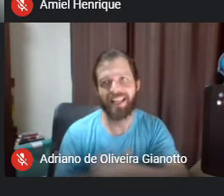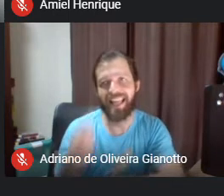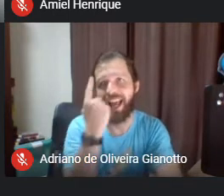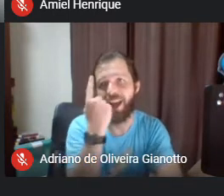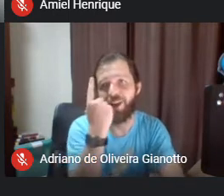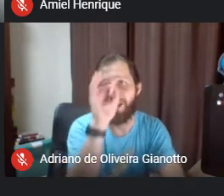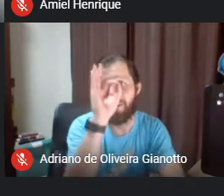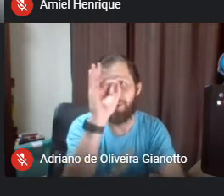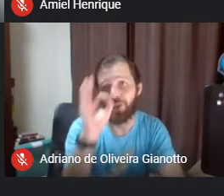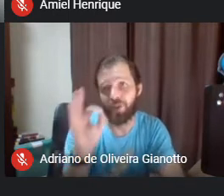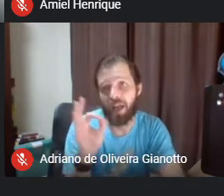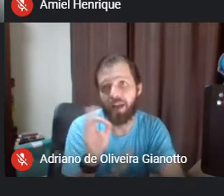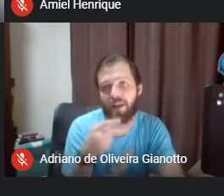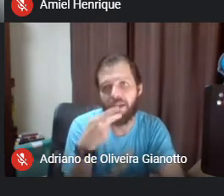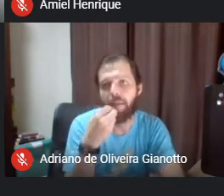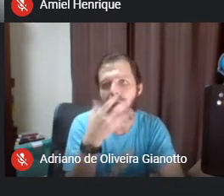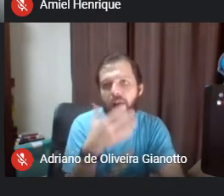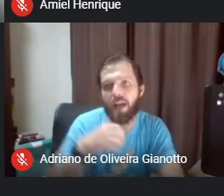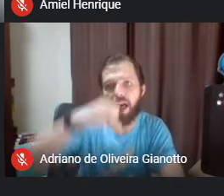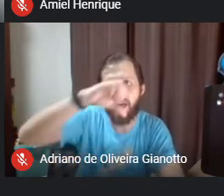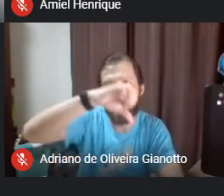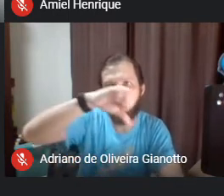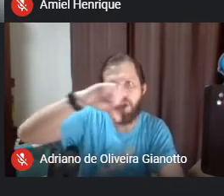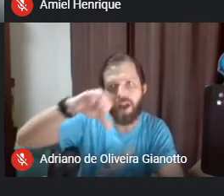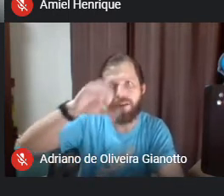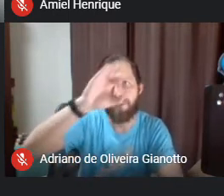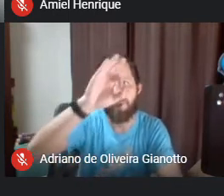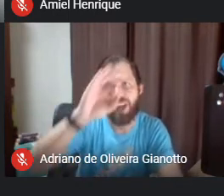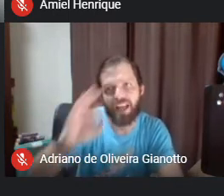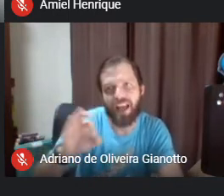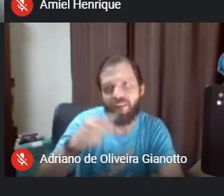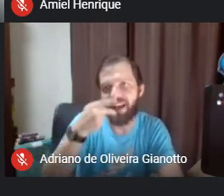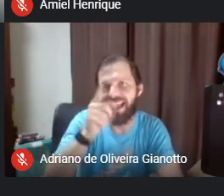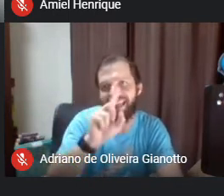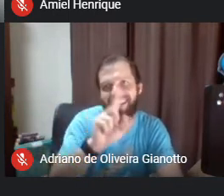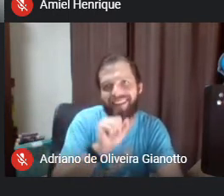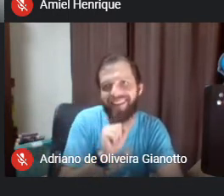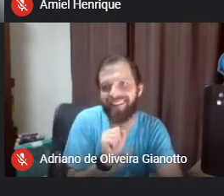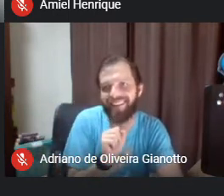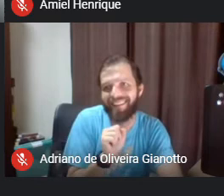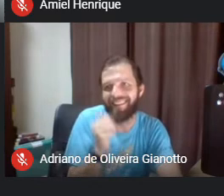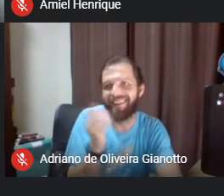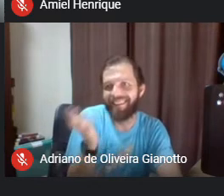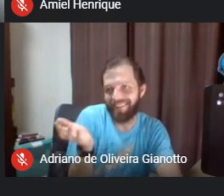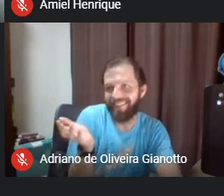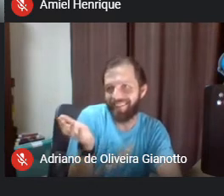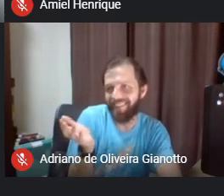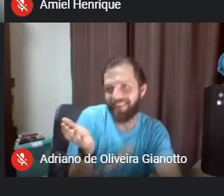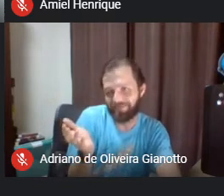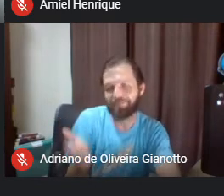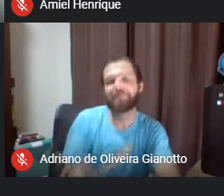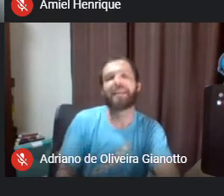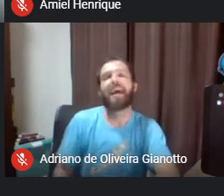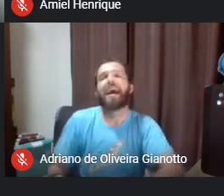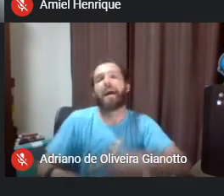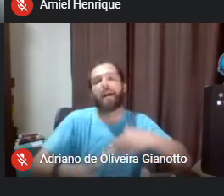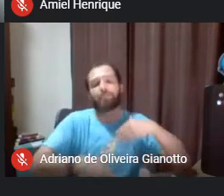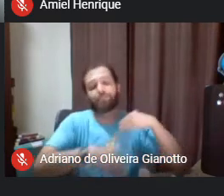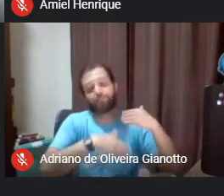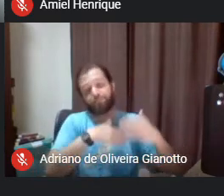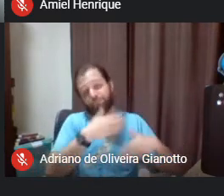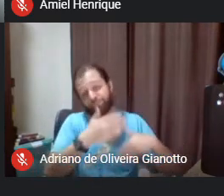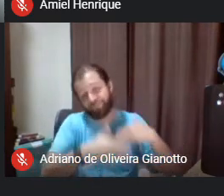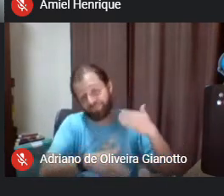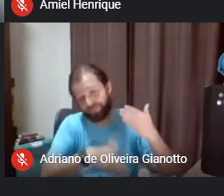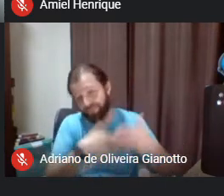E os ouvintes falavam, olha, é bom. Apenas 1% conseguia aprender. 99% das crianças